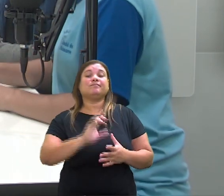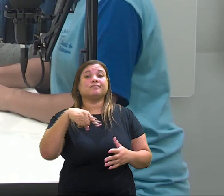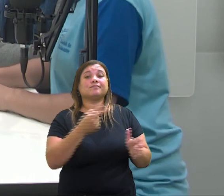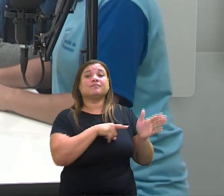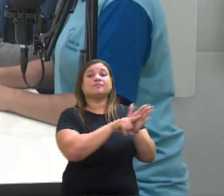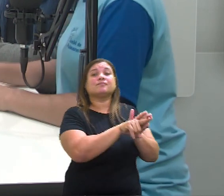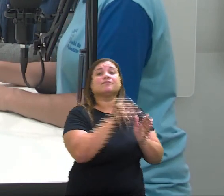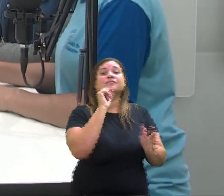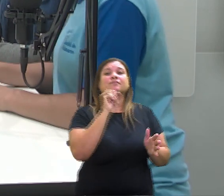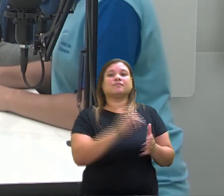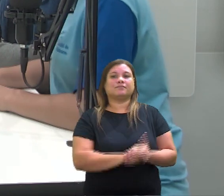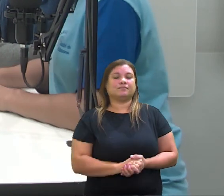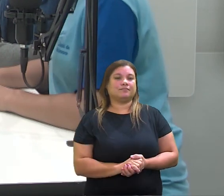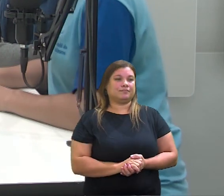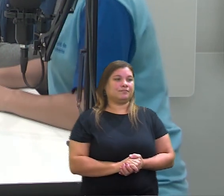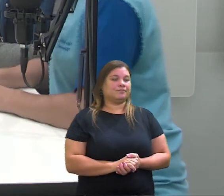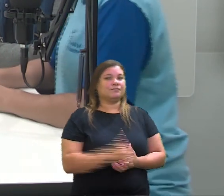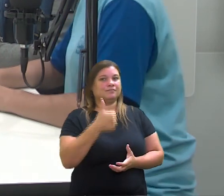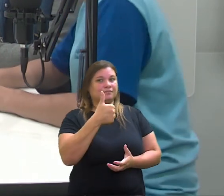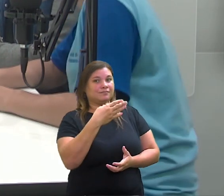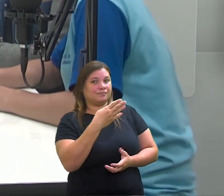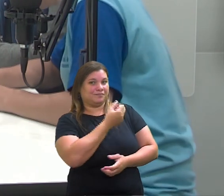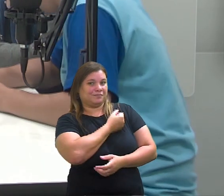perdi aqui. É 14. 14.